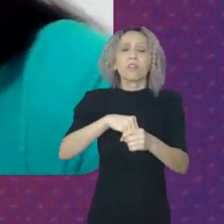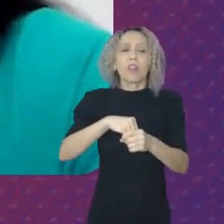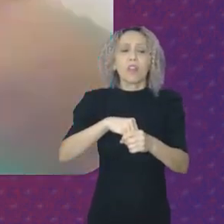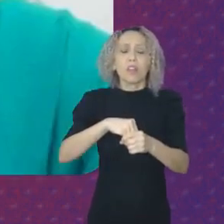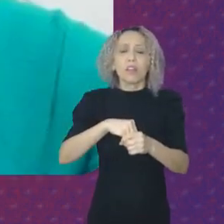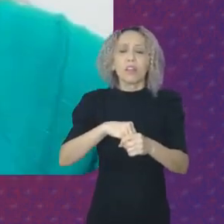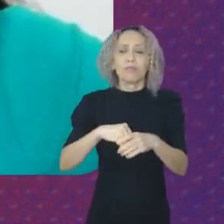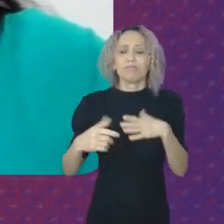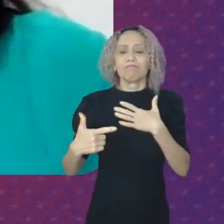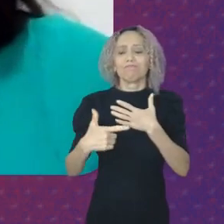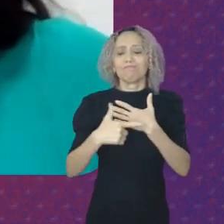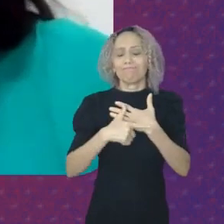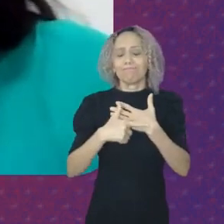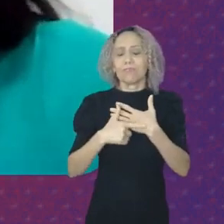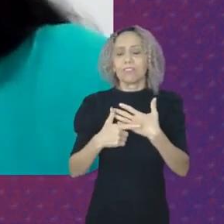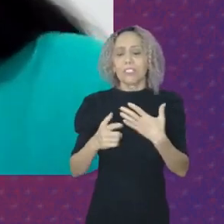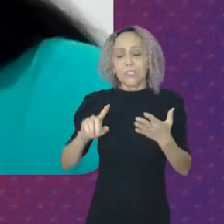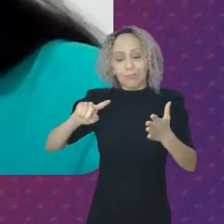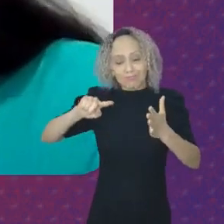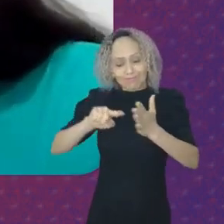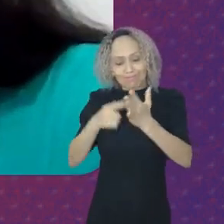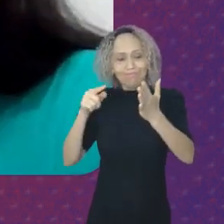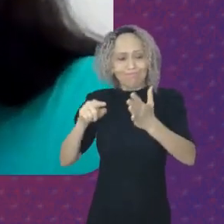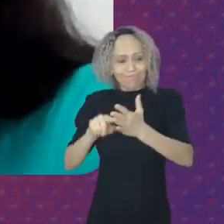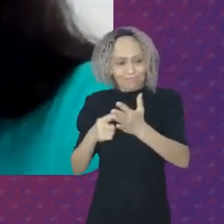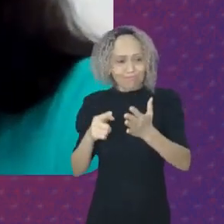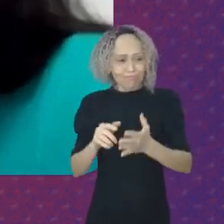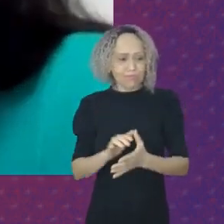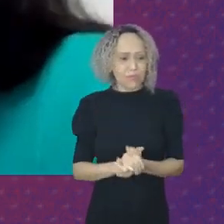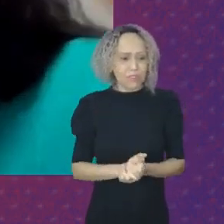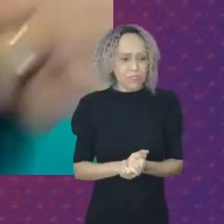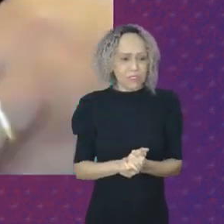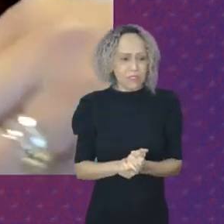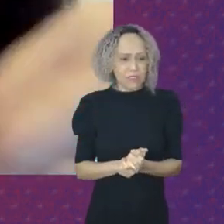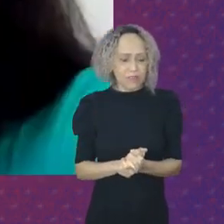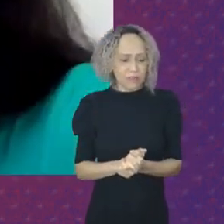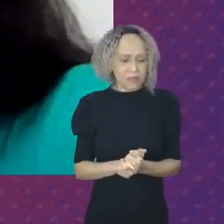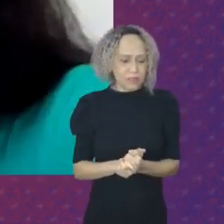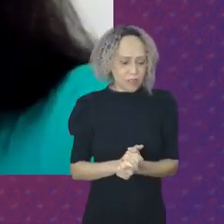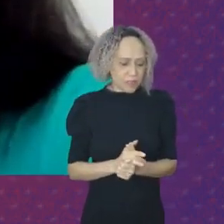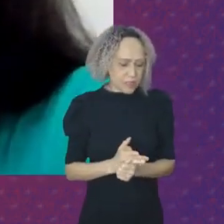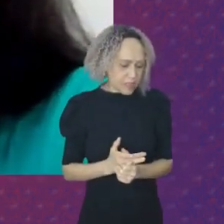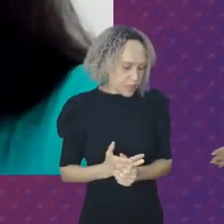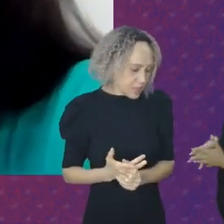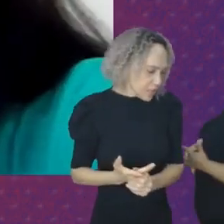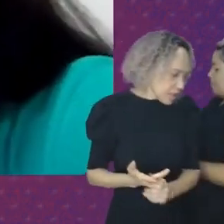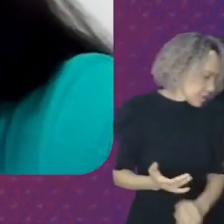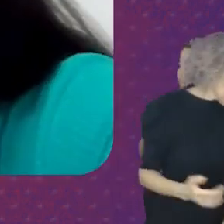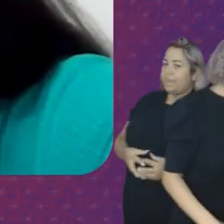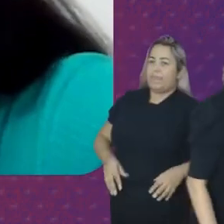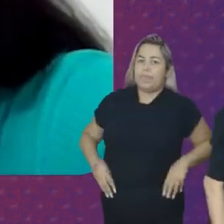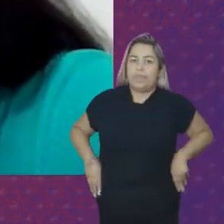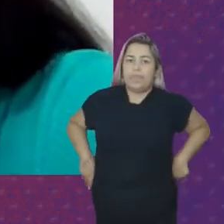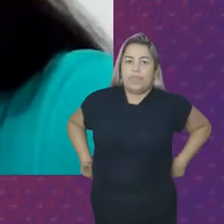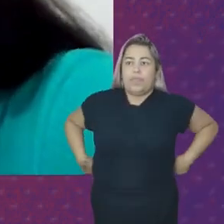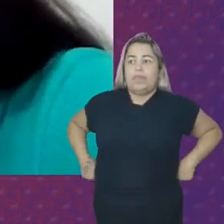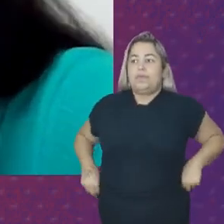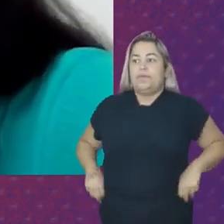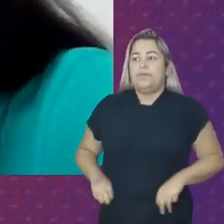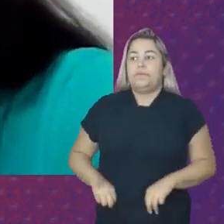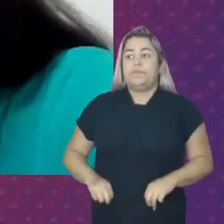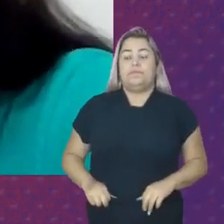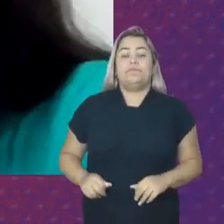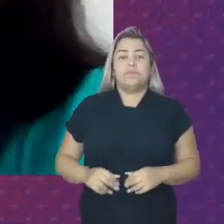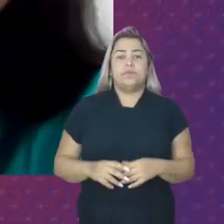E aí, já agora, em 2014, o Ligue 180 ele incorpora oficialmente a função de